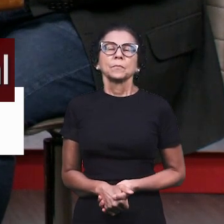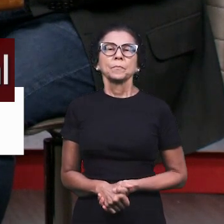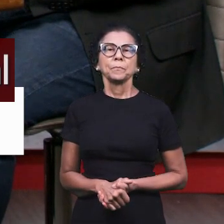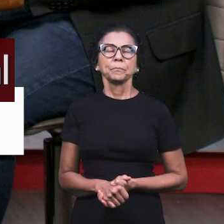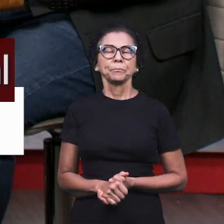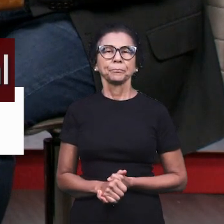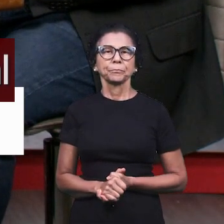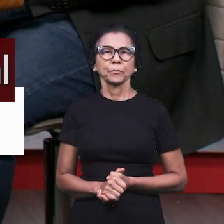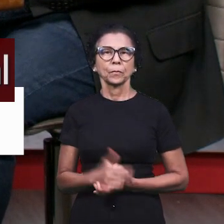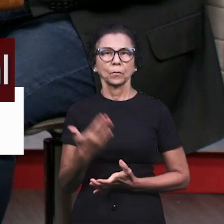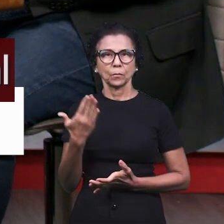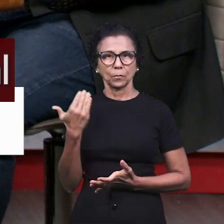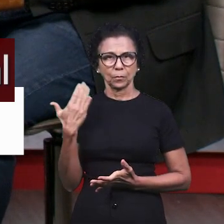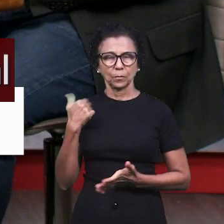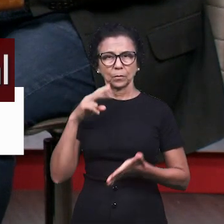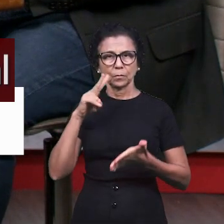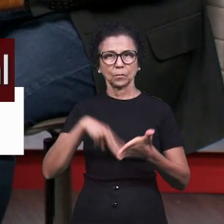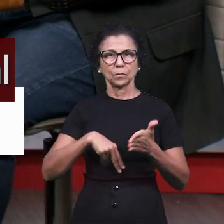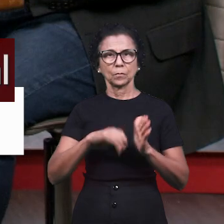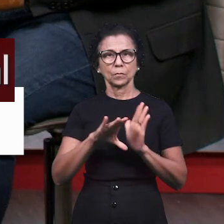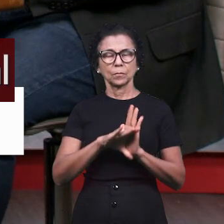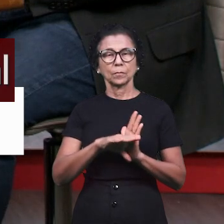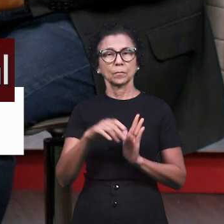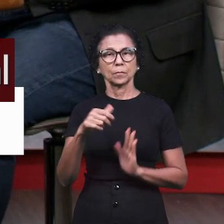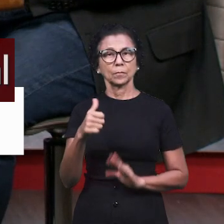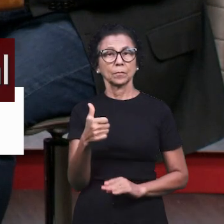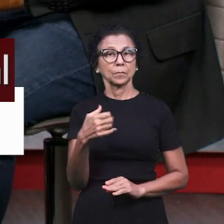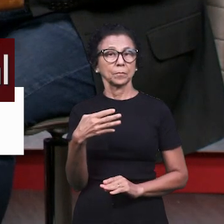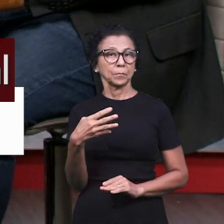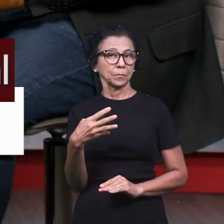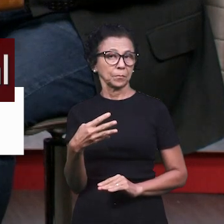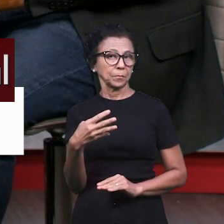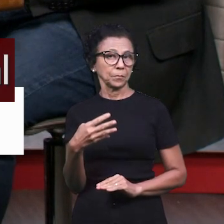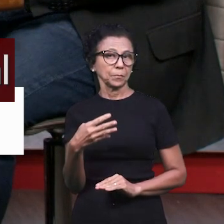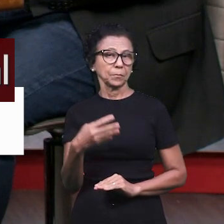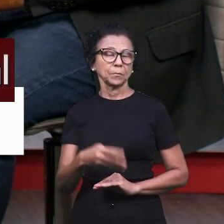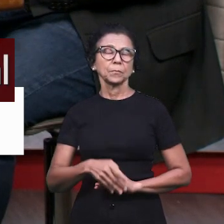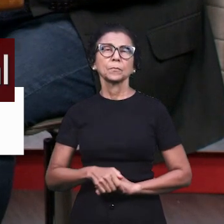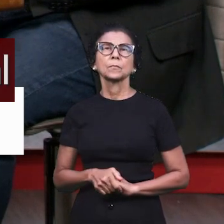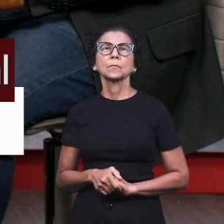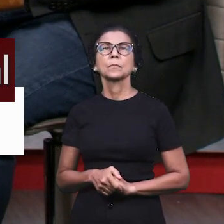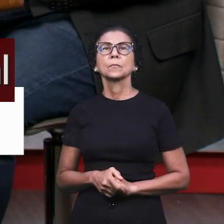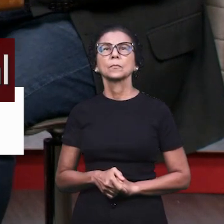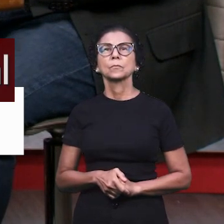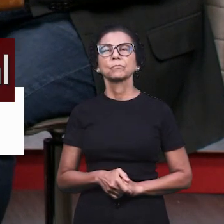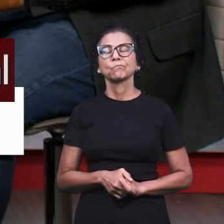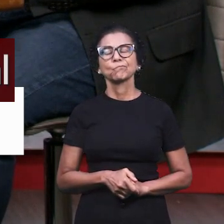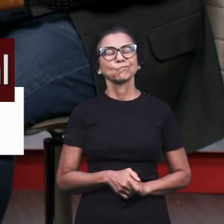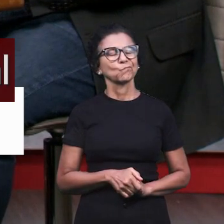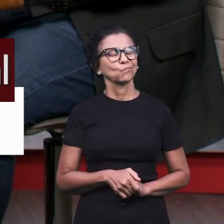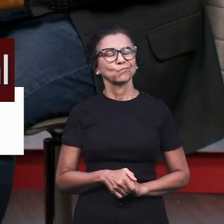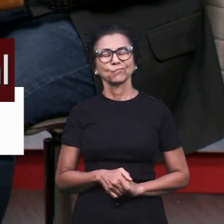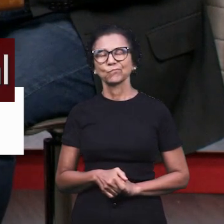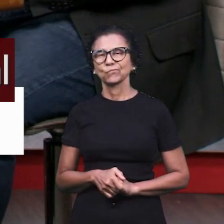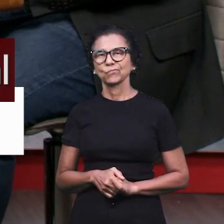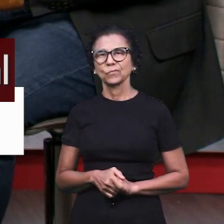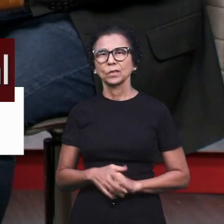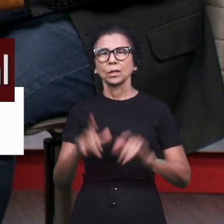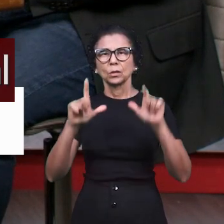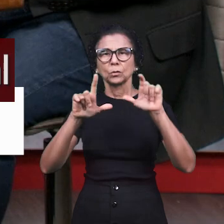episódio anterior, nós lemos no capítulo 14 que o povo não entrou na